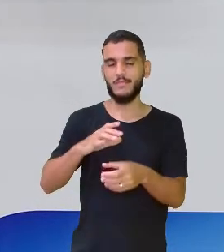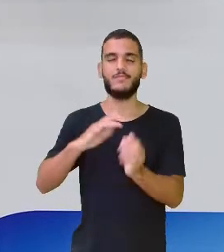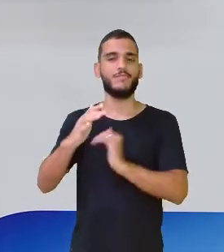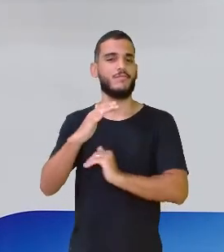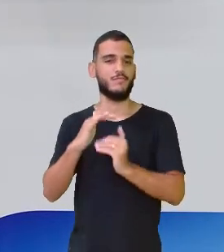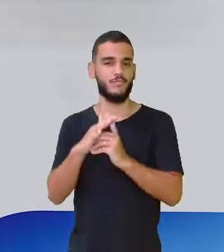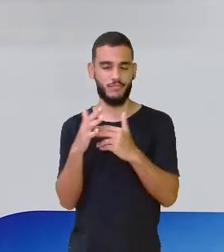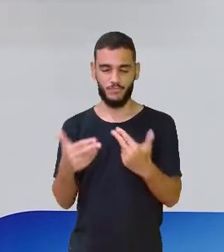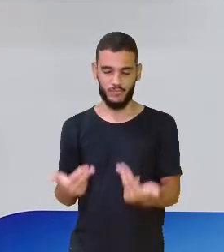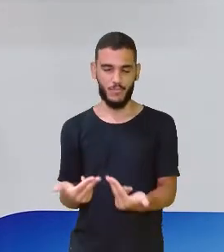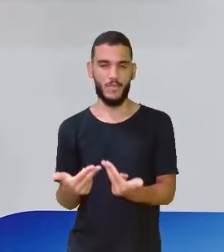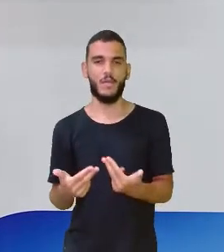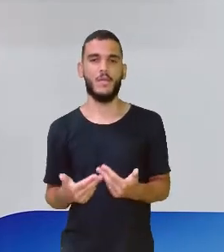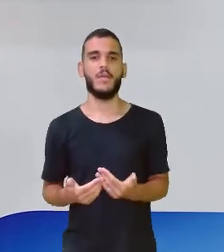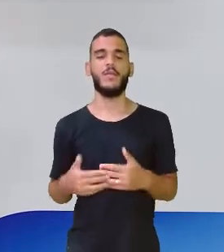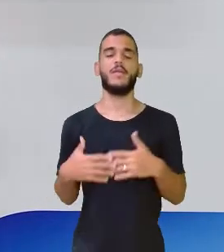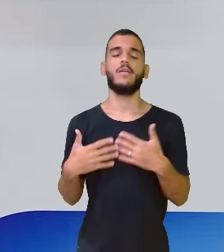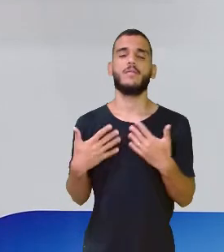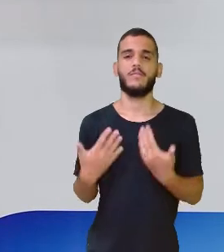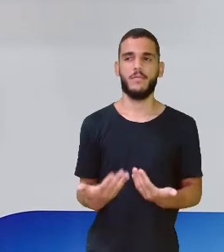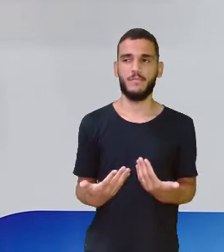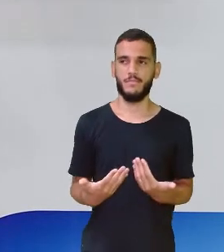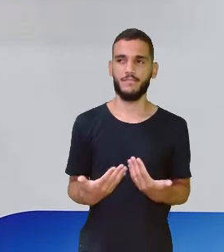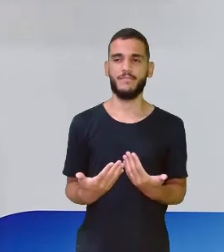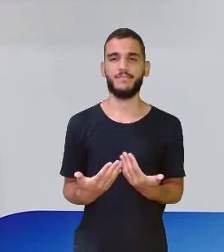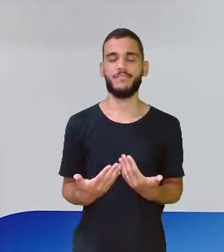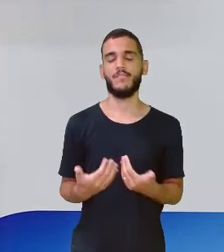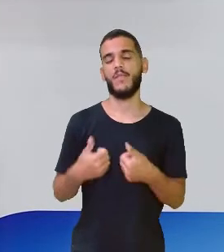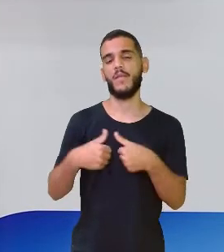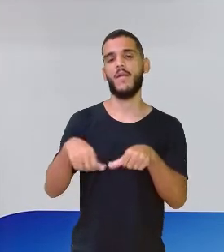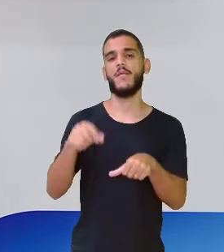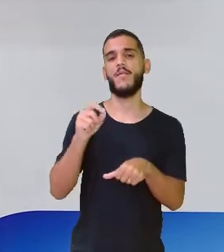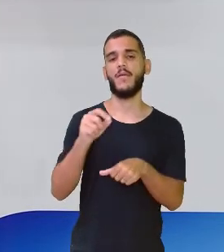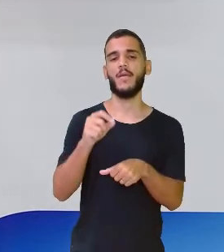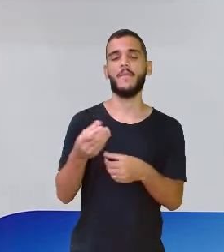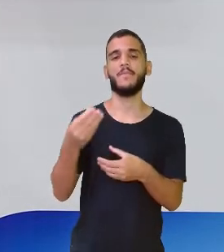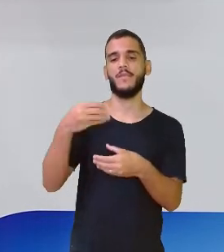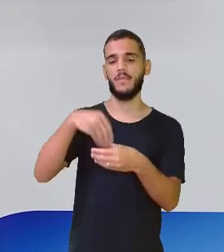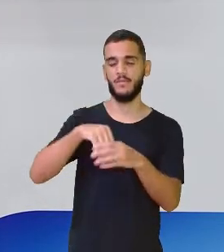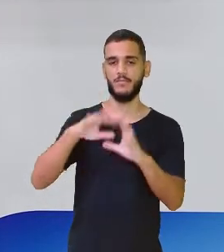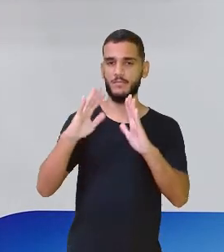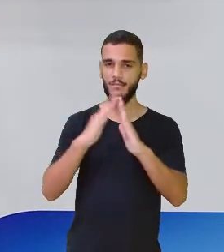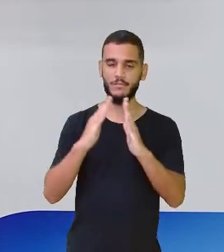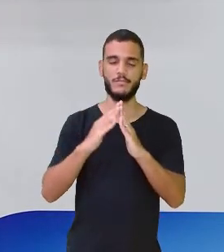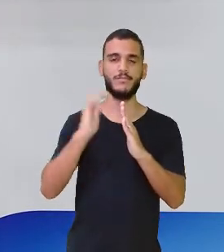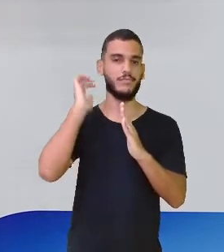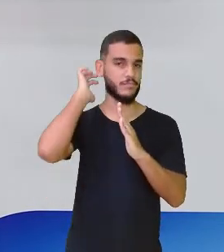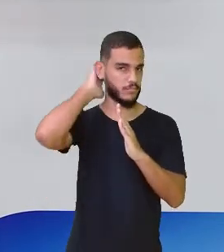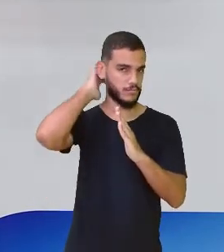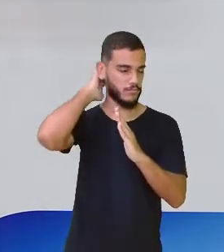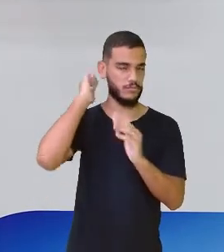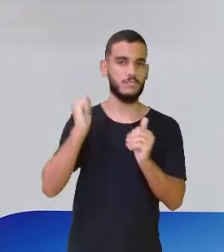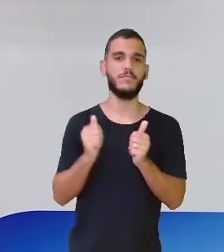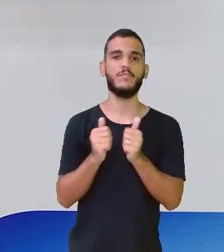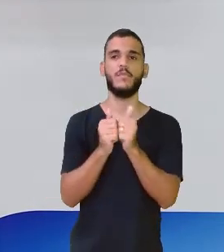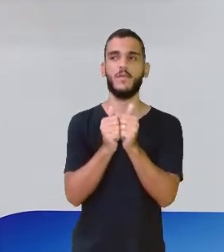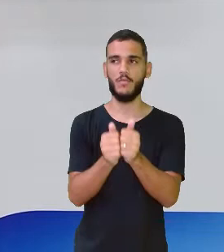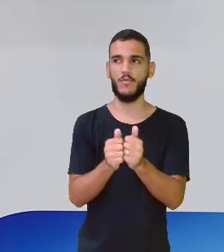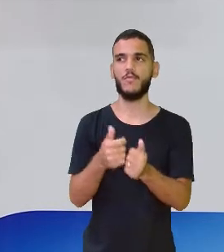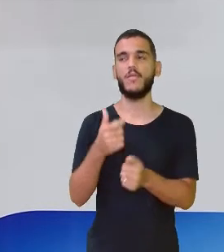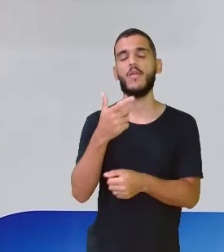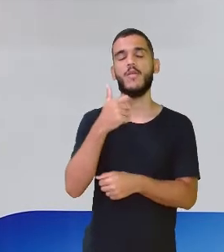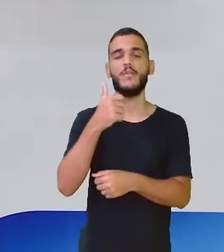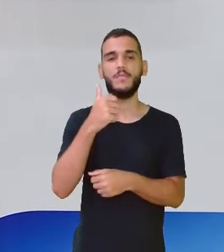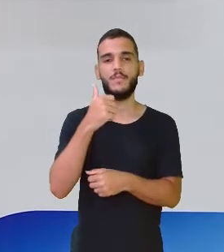cana. Então, elas ficavam ali dentro da residência, junto com os seus pais